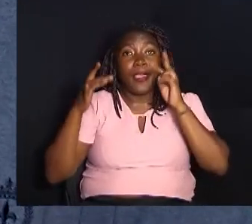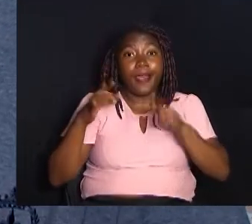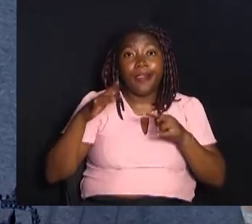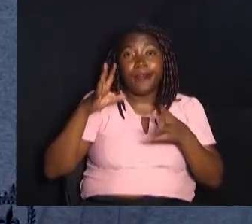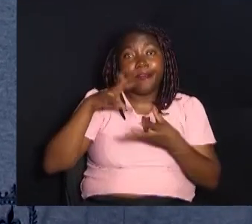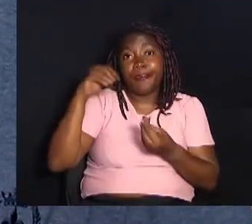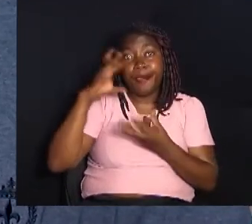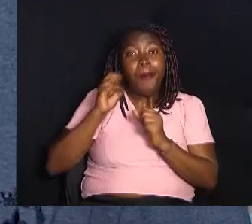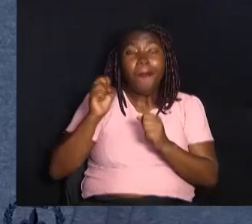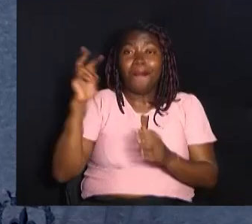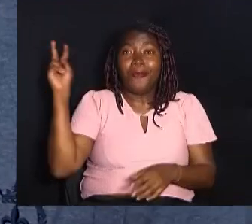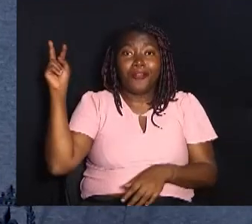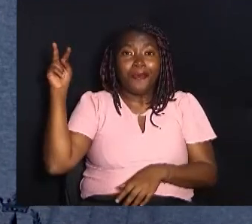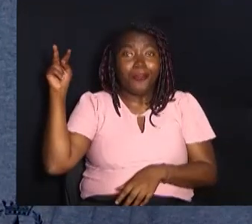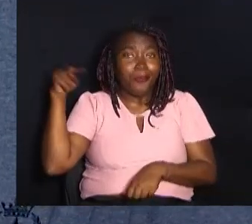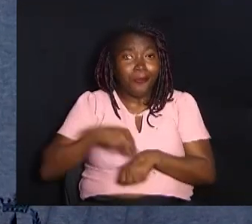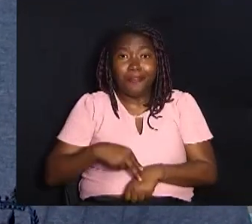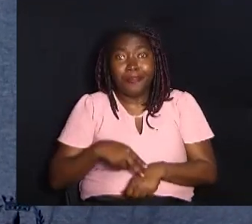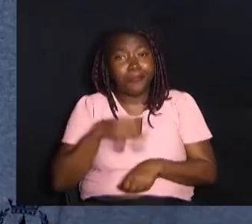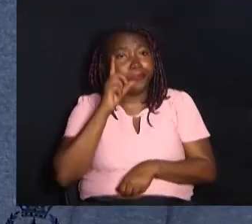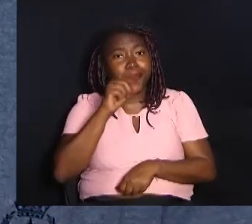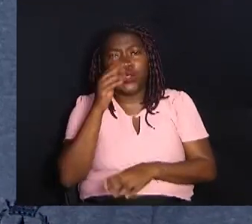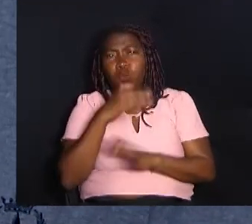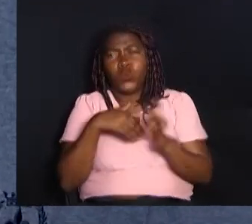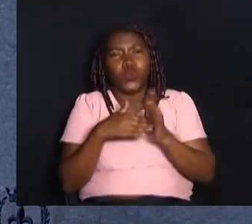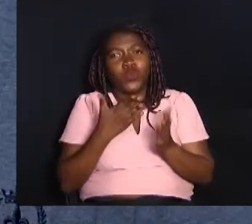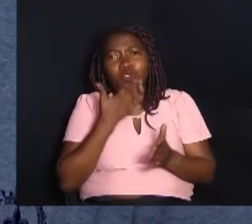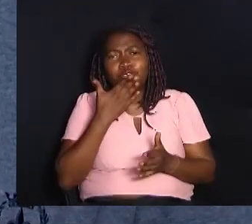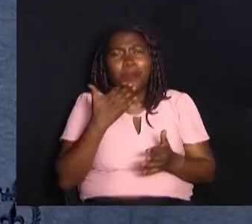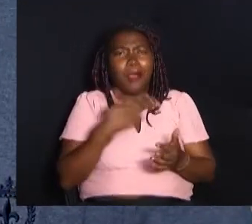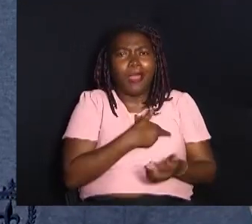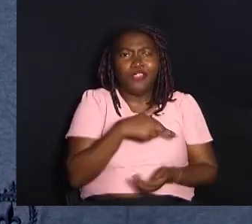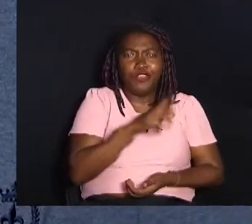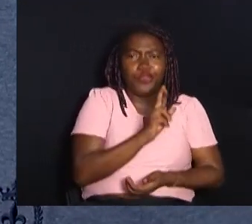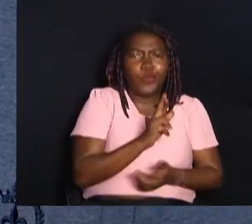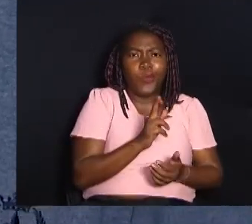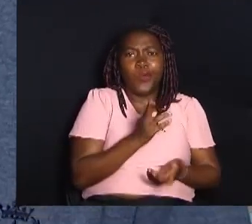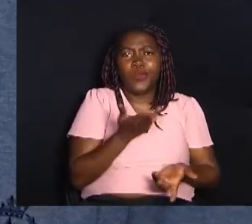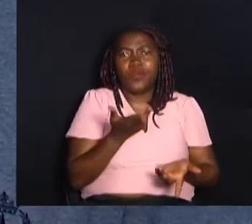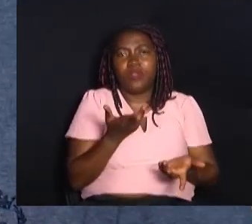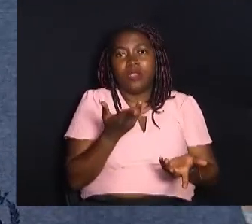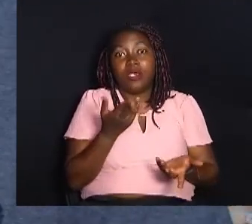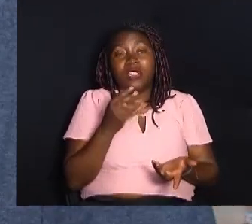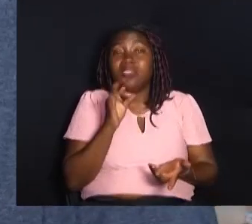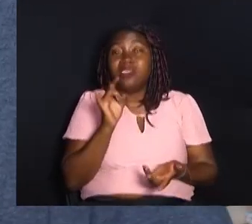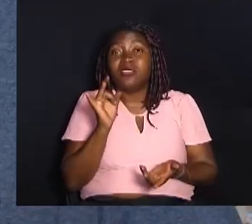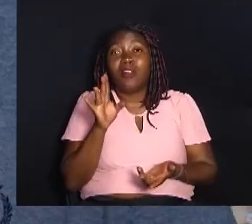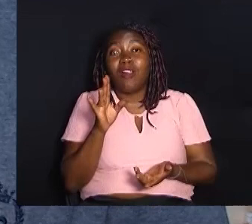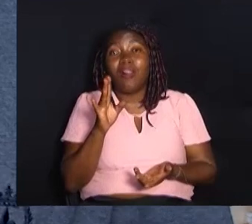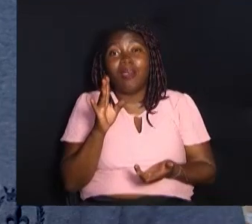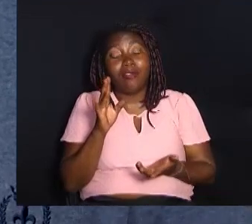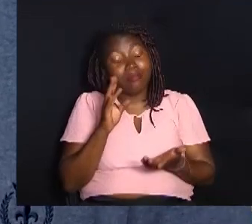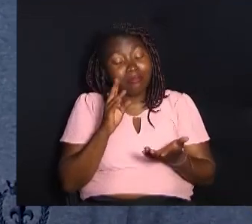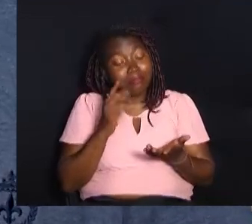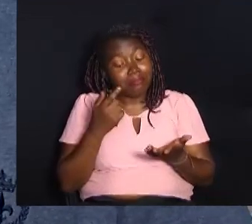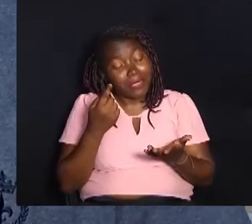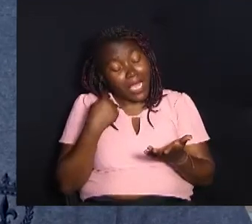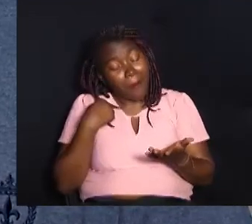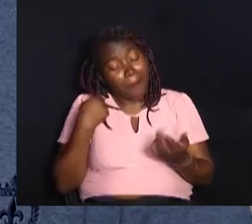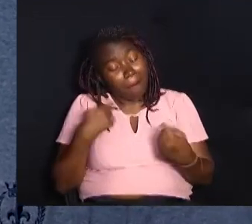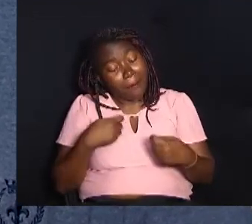que, por exemplo, quiser ler fantasia, pode vir aqui ler, tem todos os tipos de livro, desde religioso a livro que você vai só